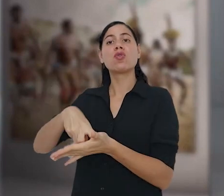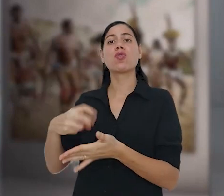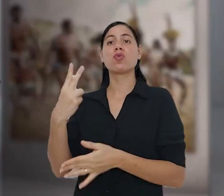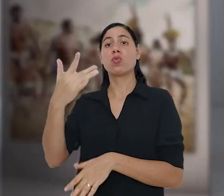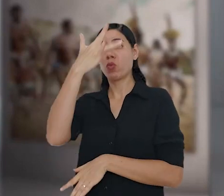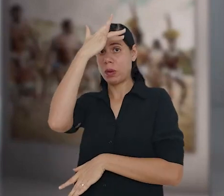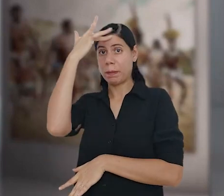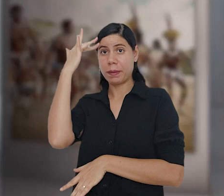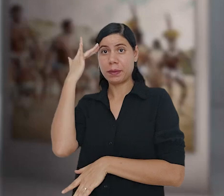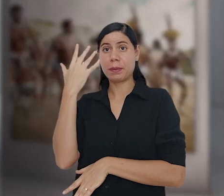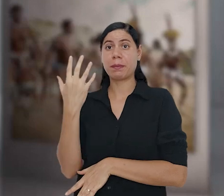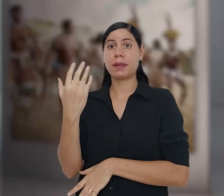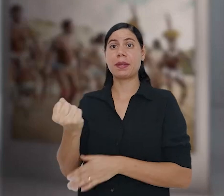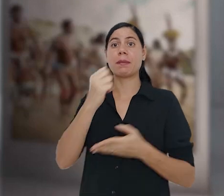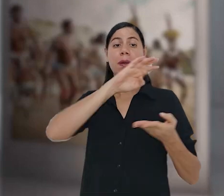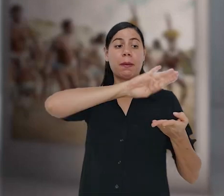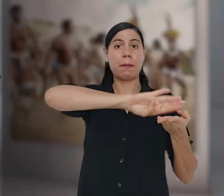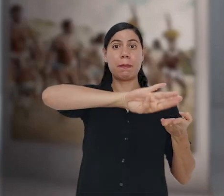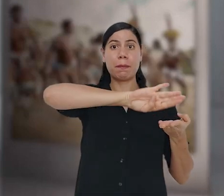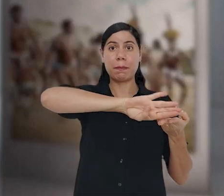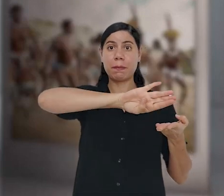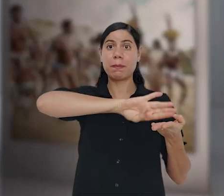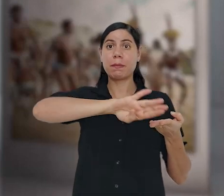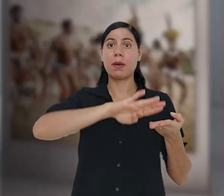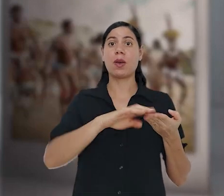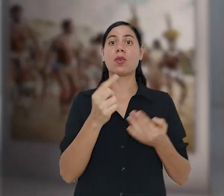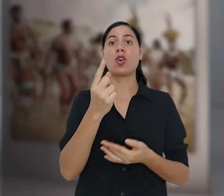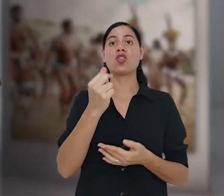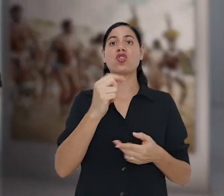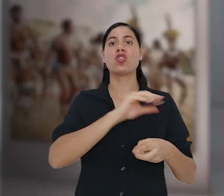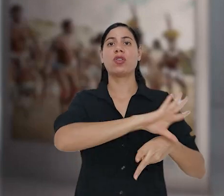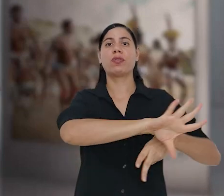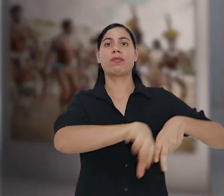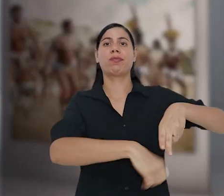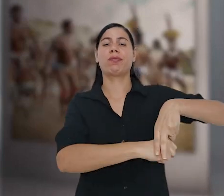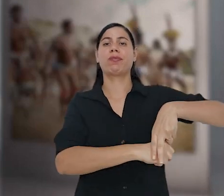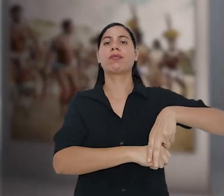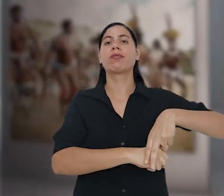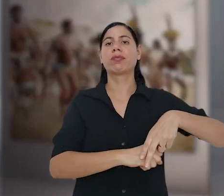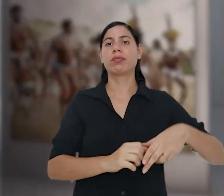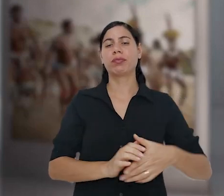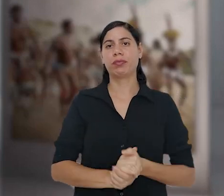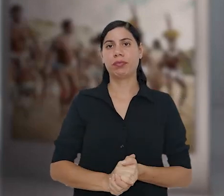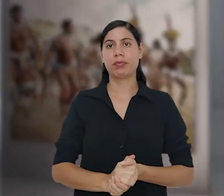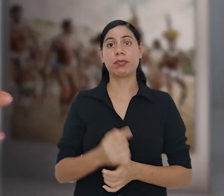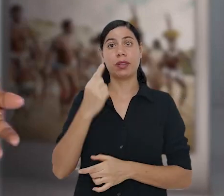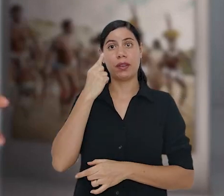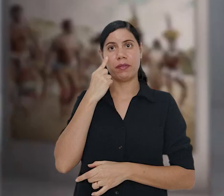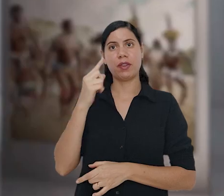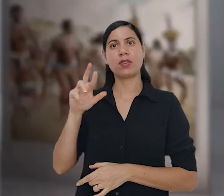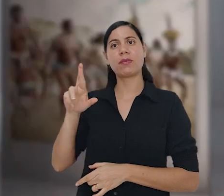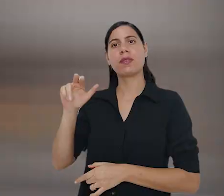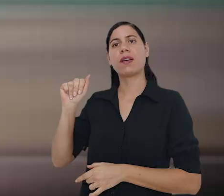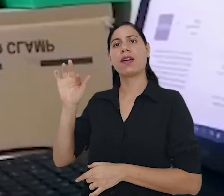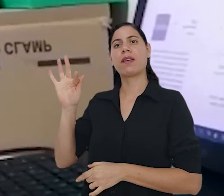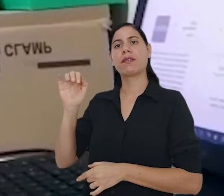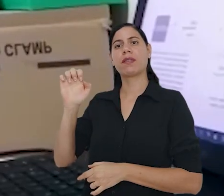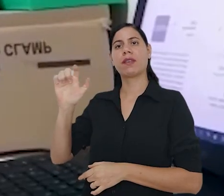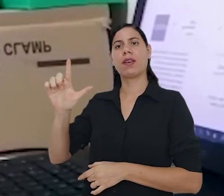por receberem em suas contas bancárias dinheiro desviado por meio de fraudes. Confira com Rafael